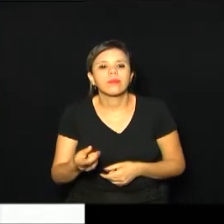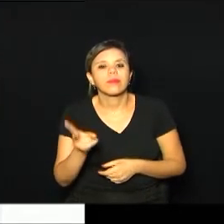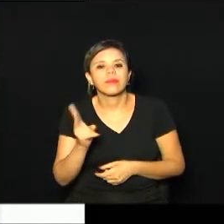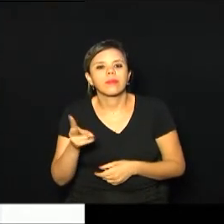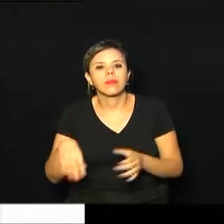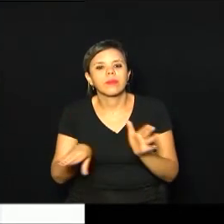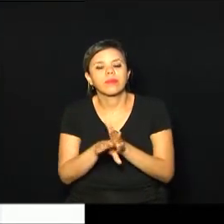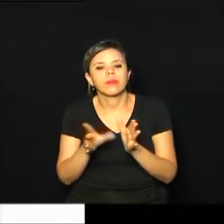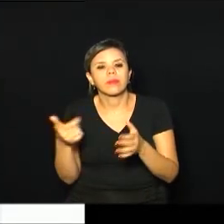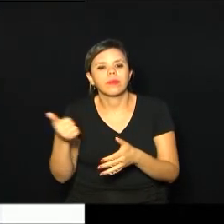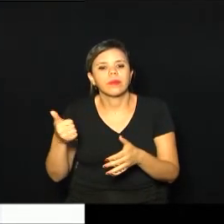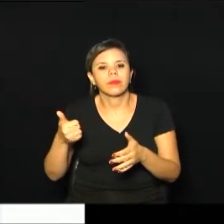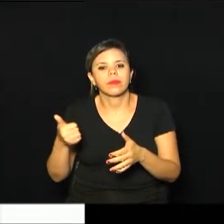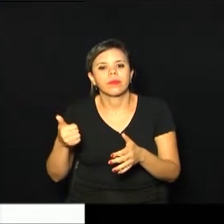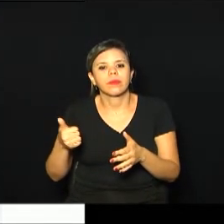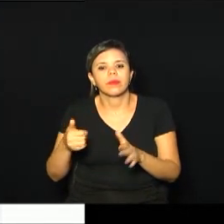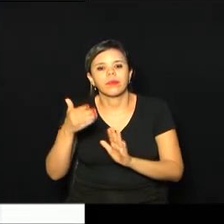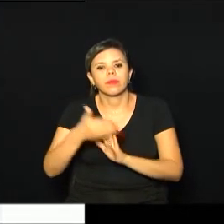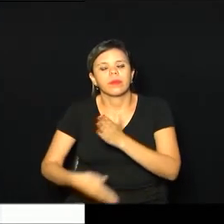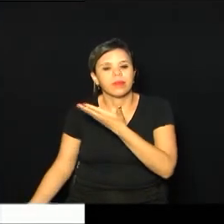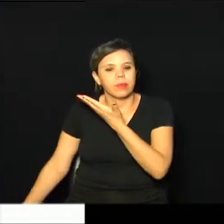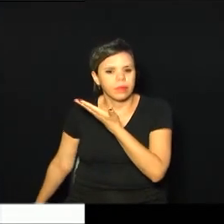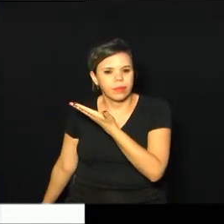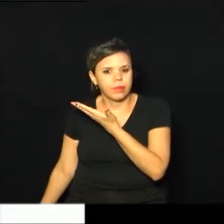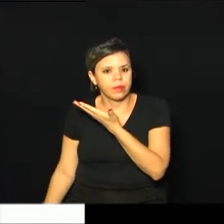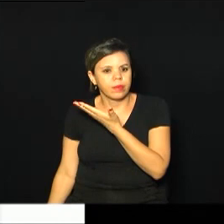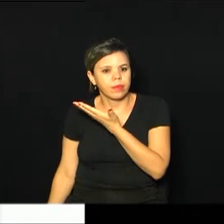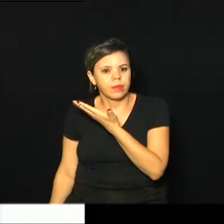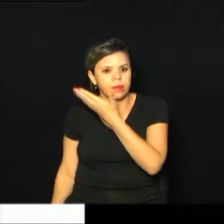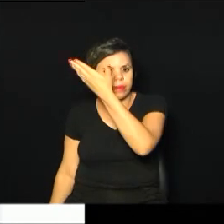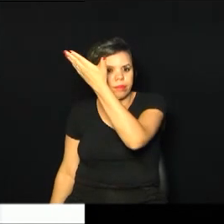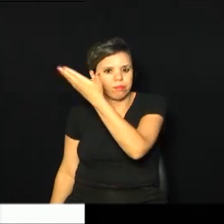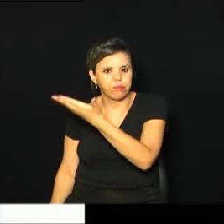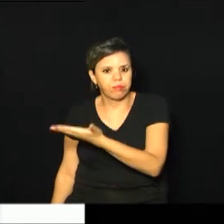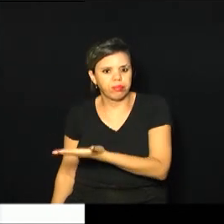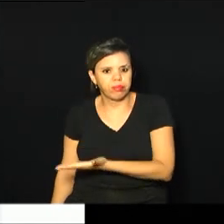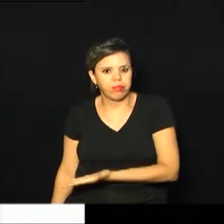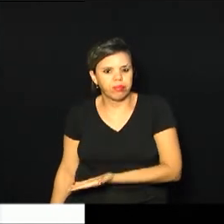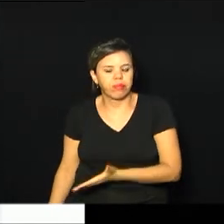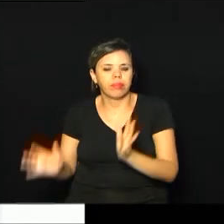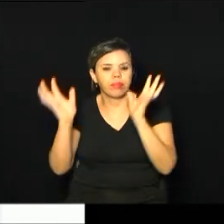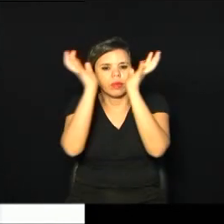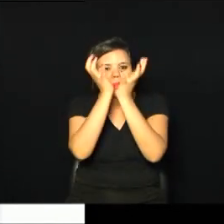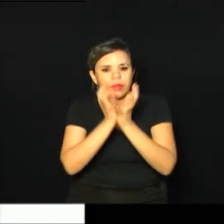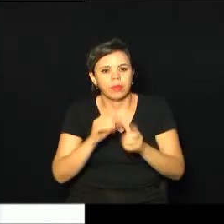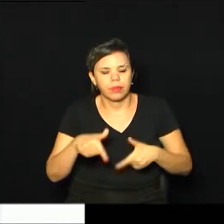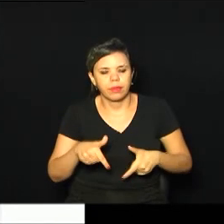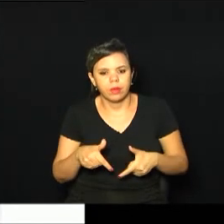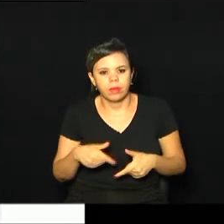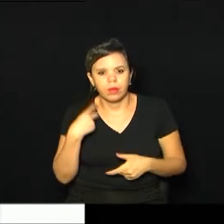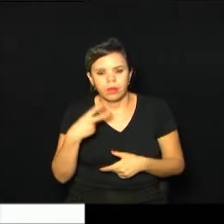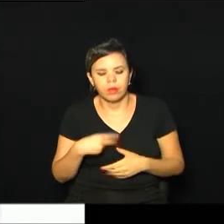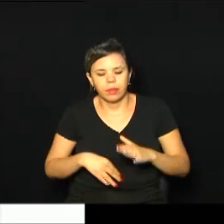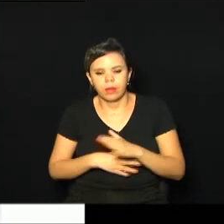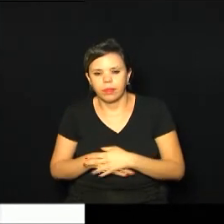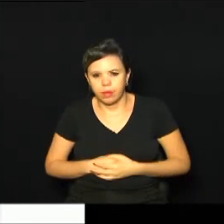chega nessa primeira tela aqui, ó, e você tem acesso a todas as comissões que estão aqui ativas na Câmara